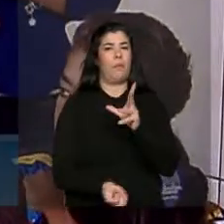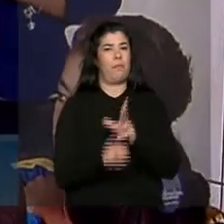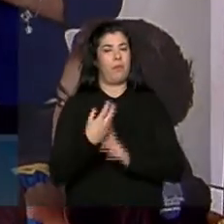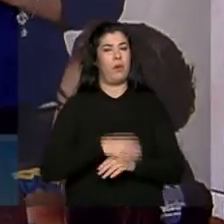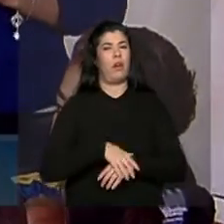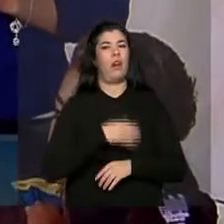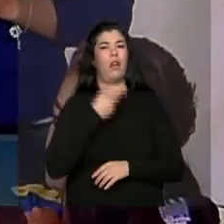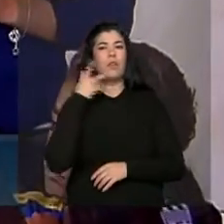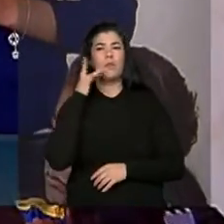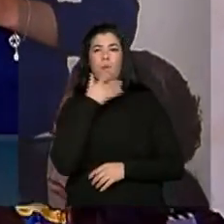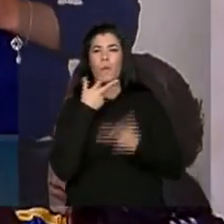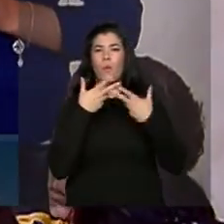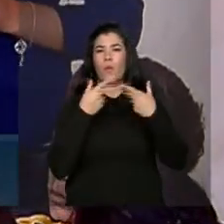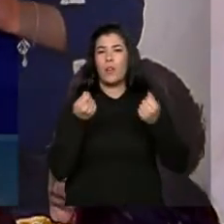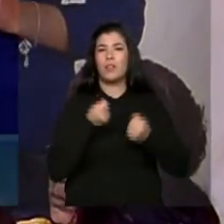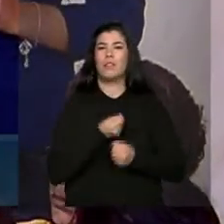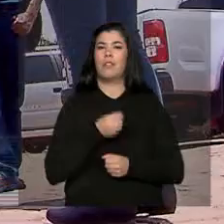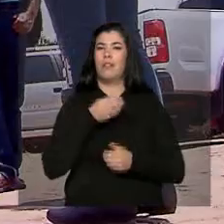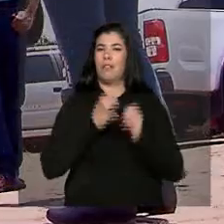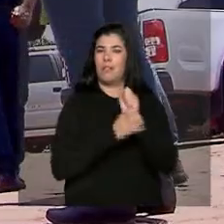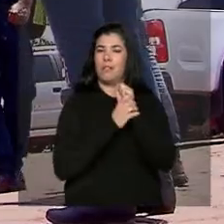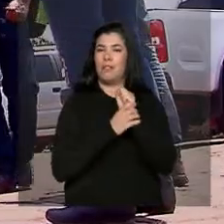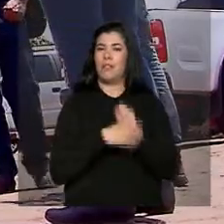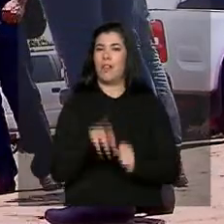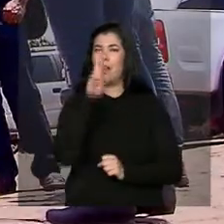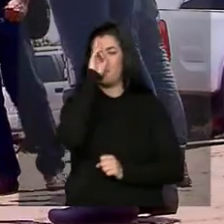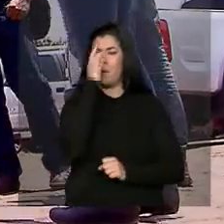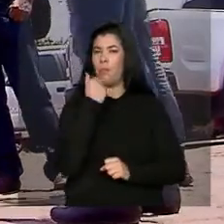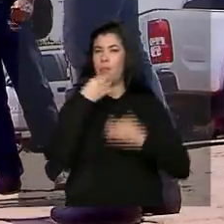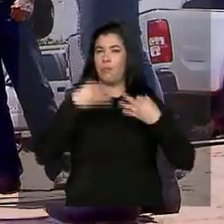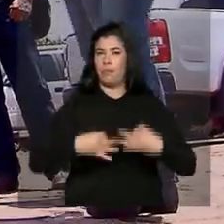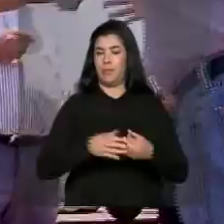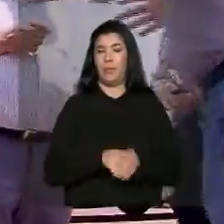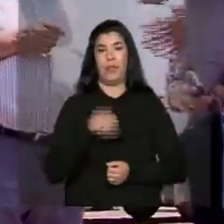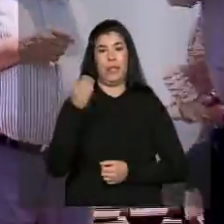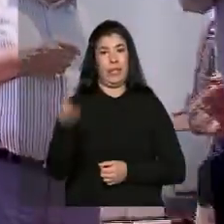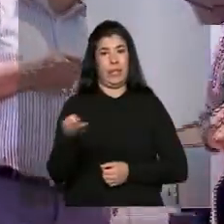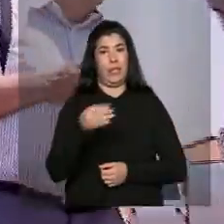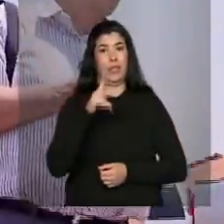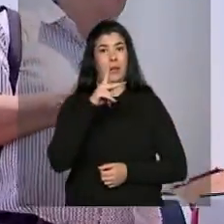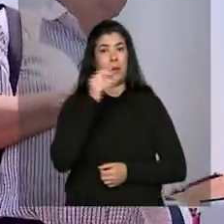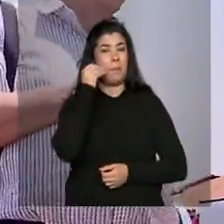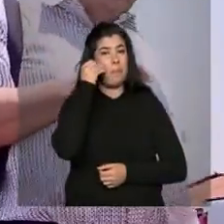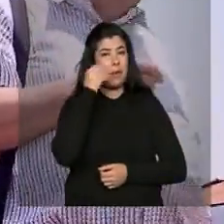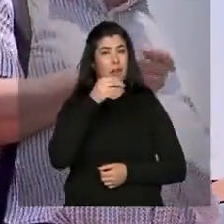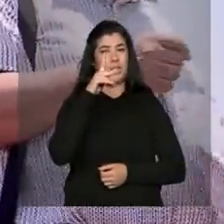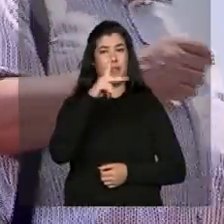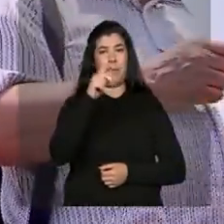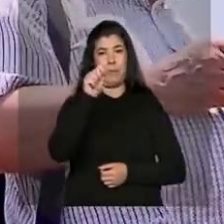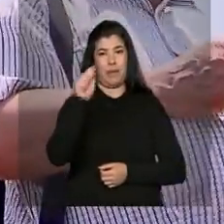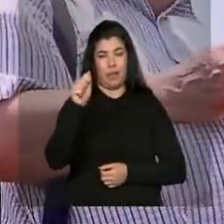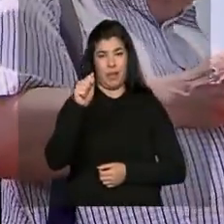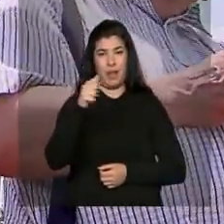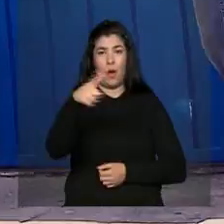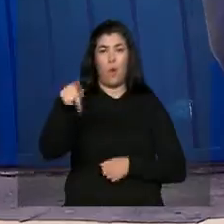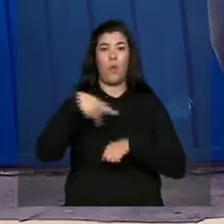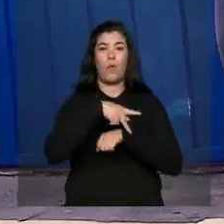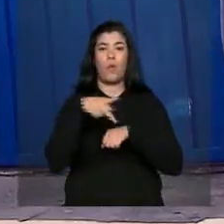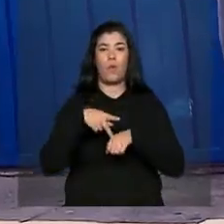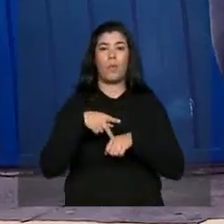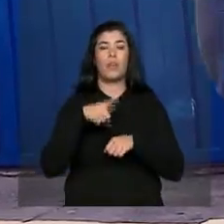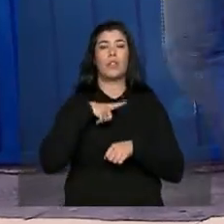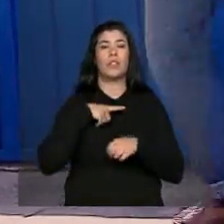e saudáveis para o almoço da criançada. A experiência do PAA está servindo de exemplo para outros países. Uma